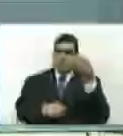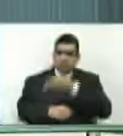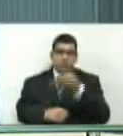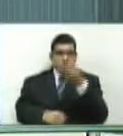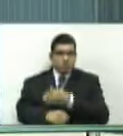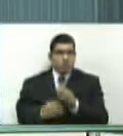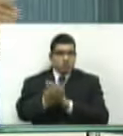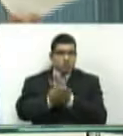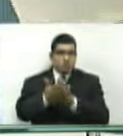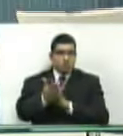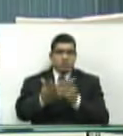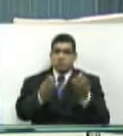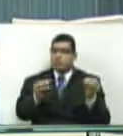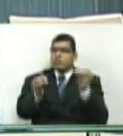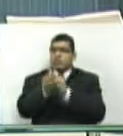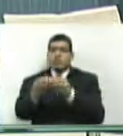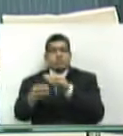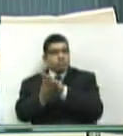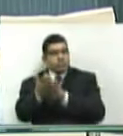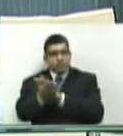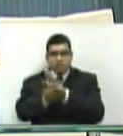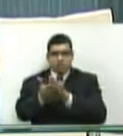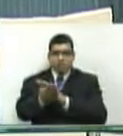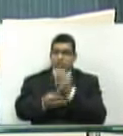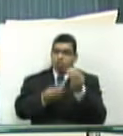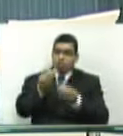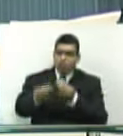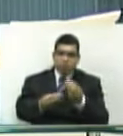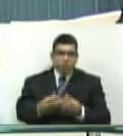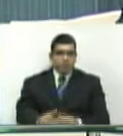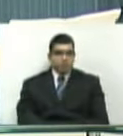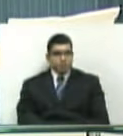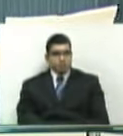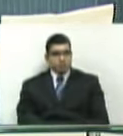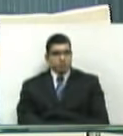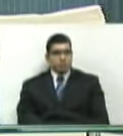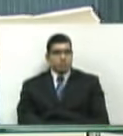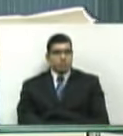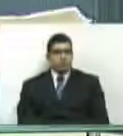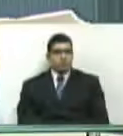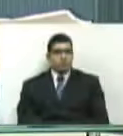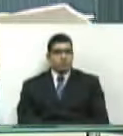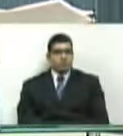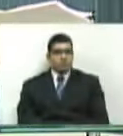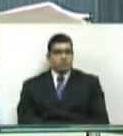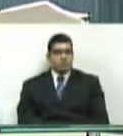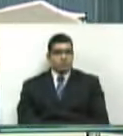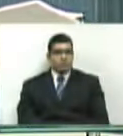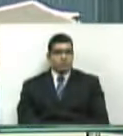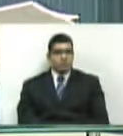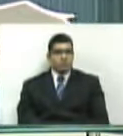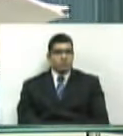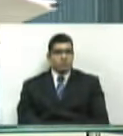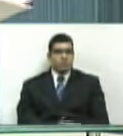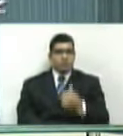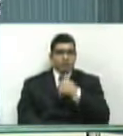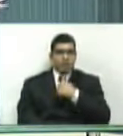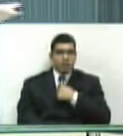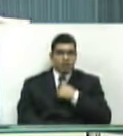muitos e não recorre de alguns.